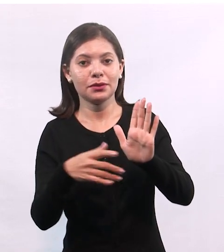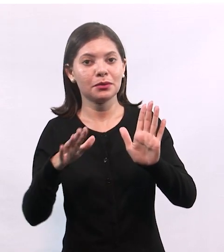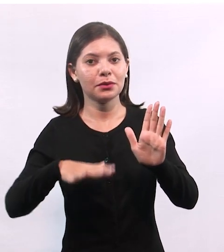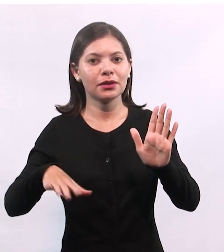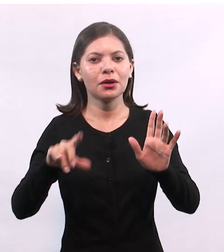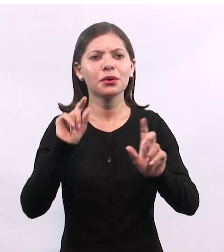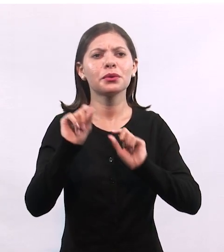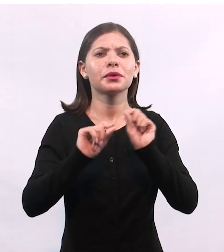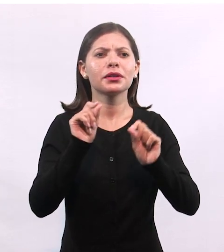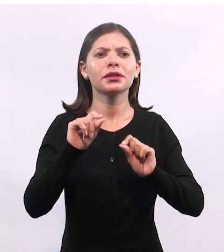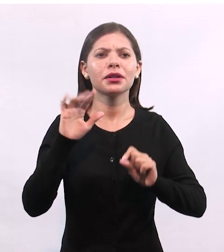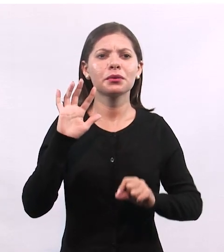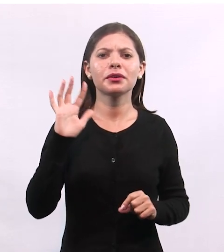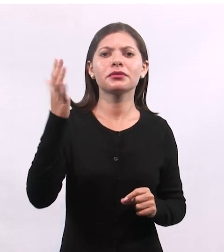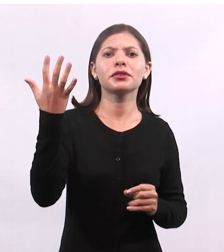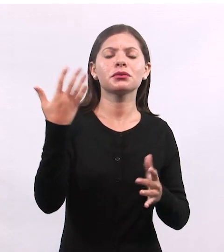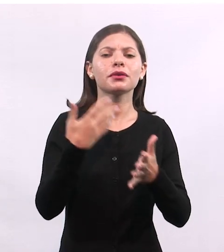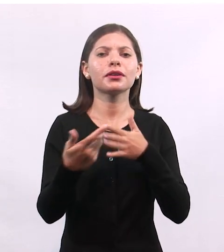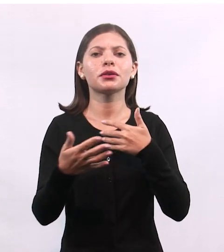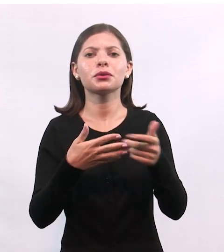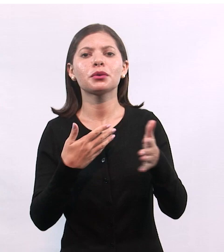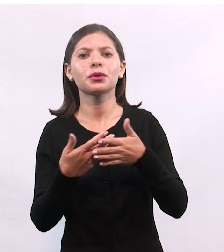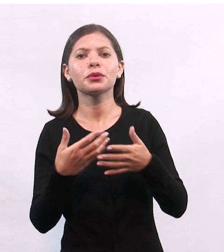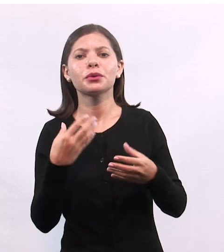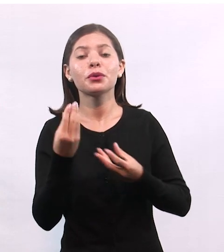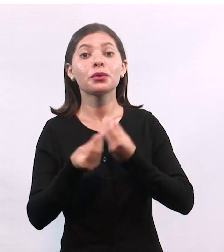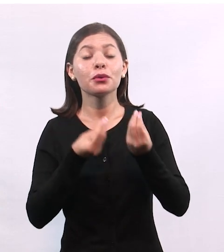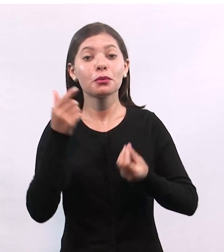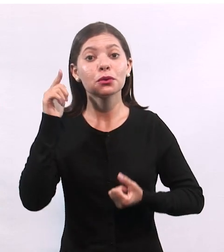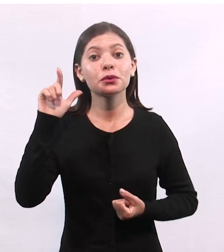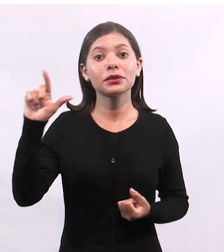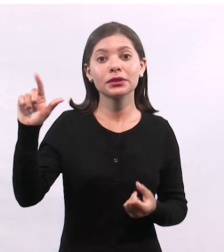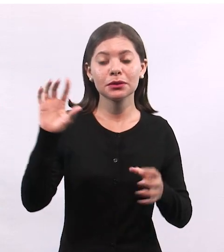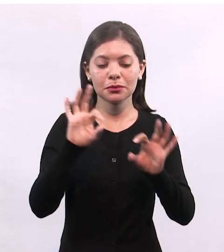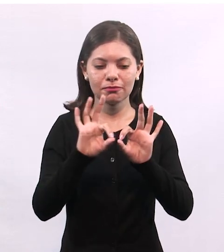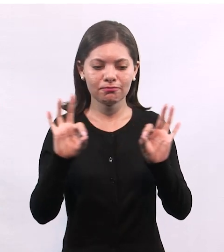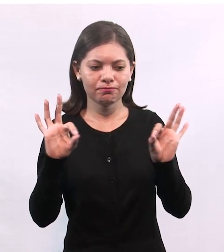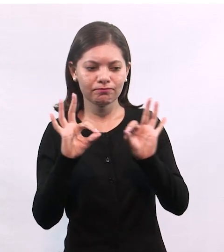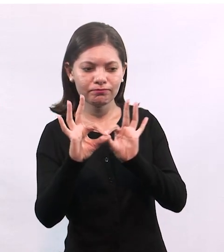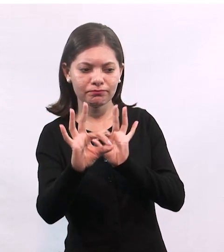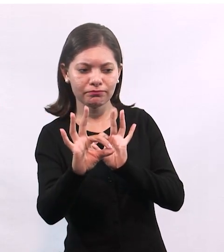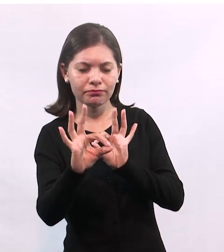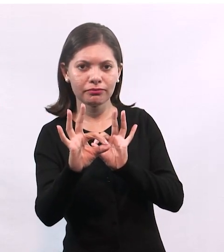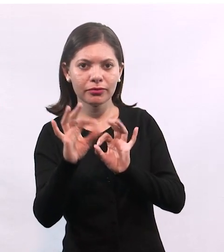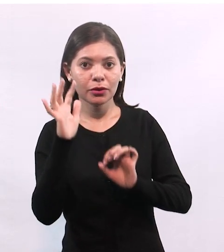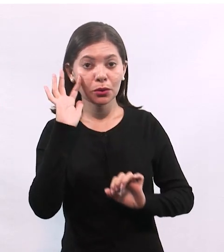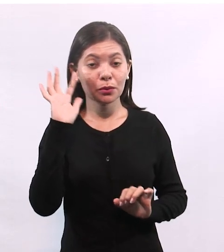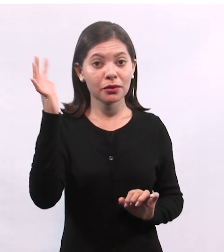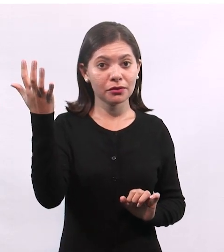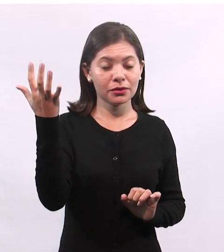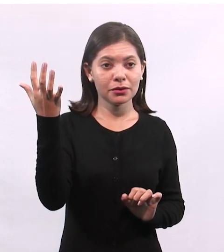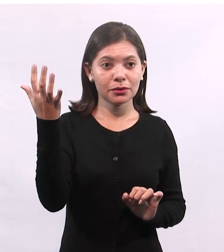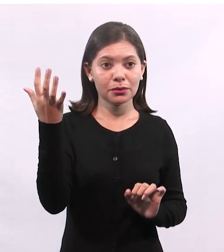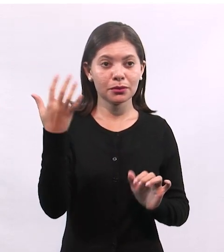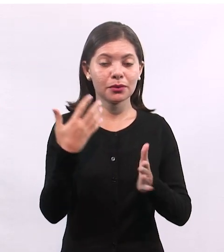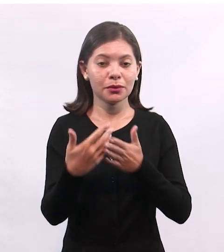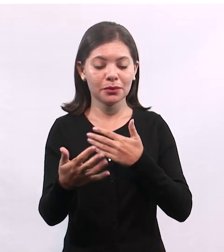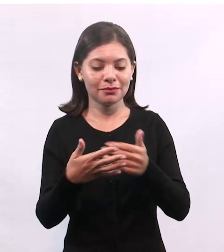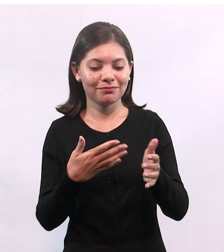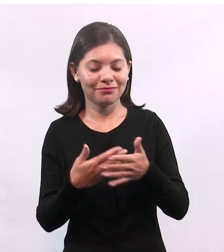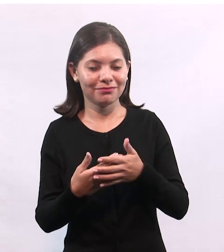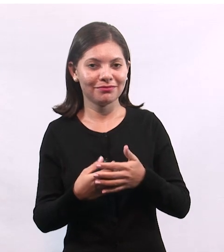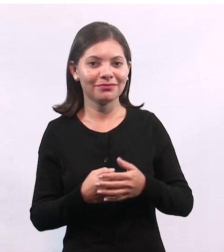o que que é um evento aleatório E aí como que eu consigo mensurar a probabilidade desse evento aleatório